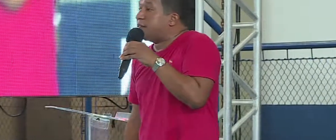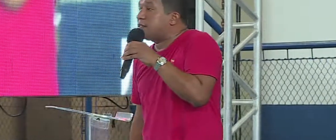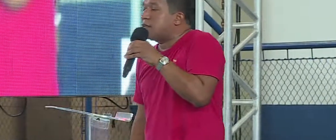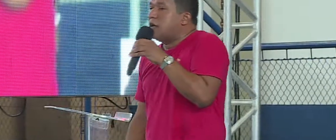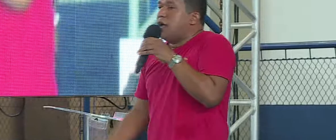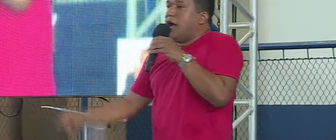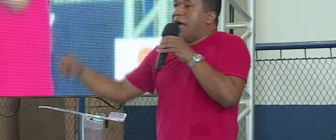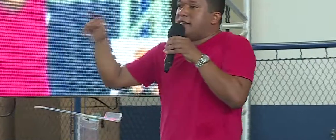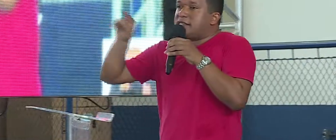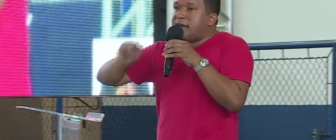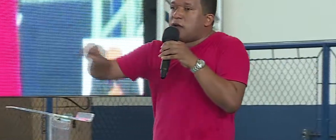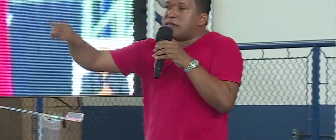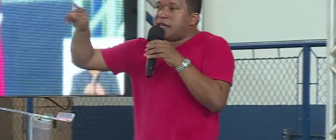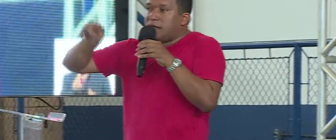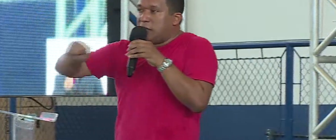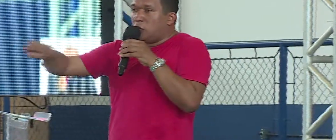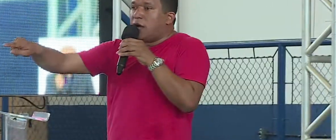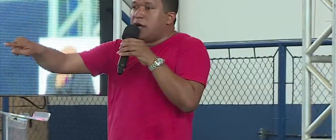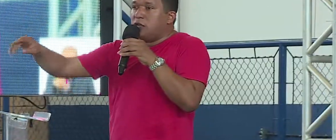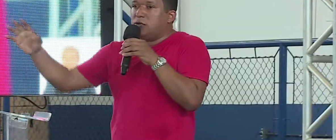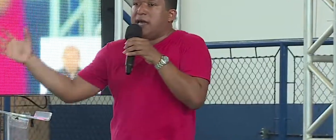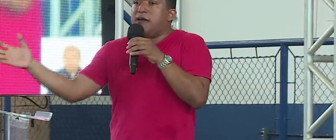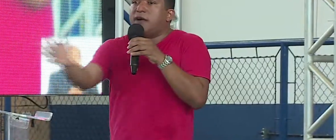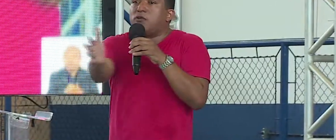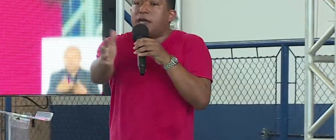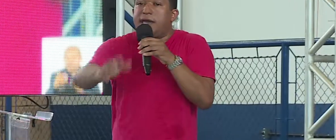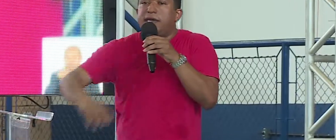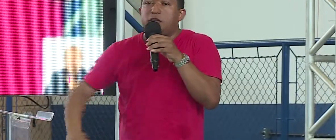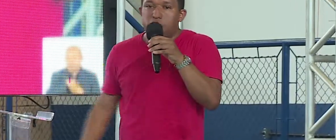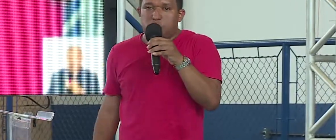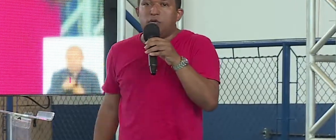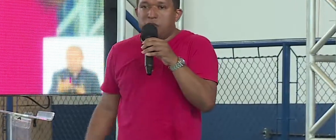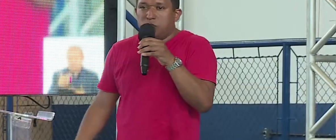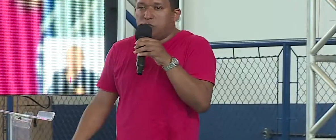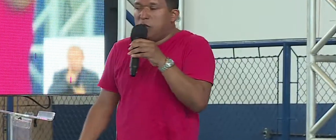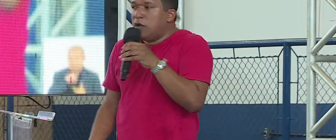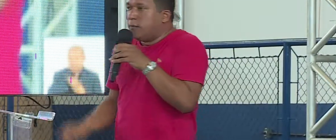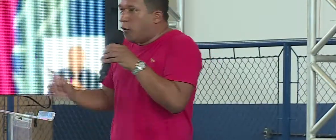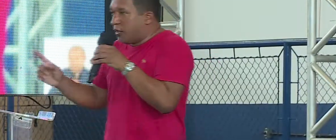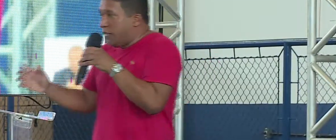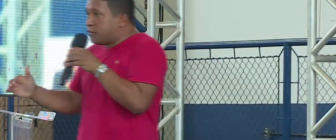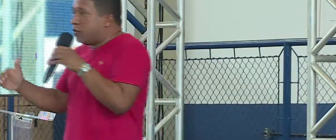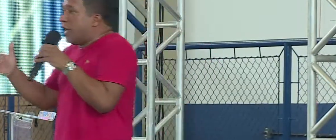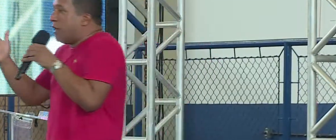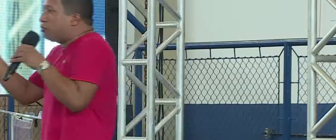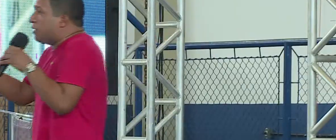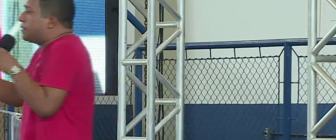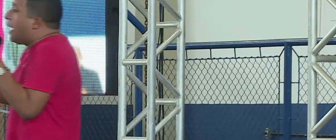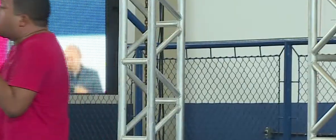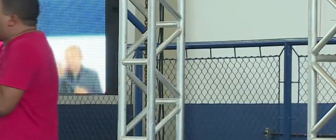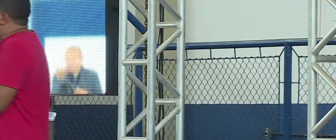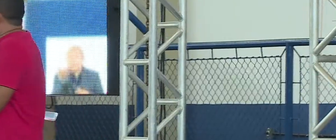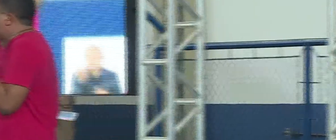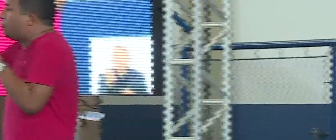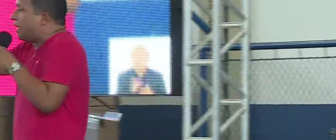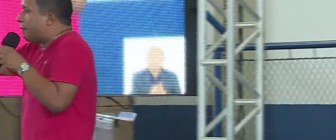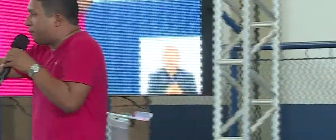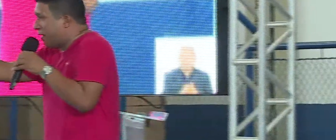acontece? As células que ela vai tocando, ela vai o quê? Destruindo. Por isso, ela é utilizada